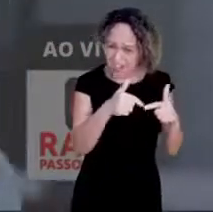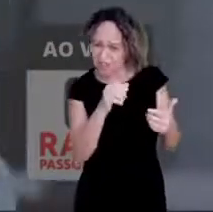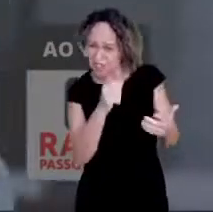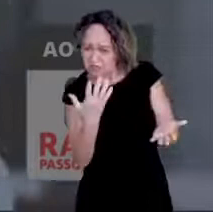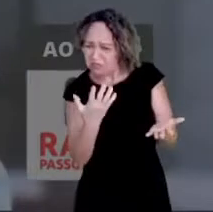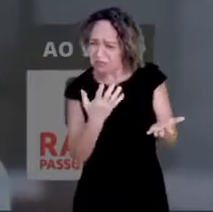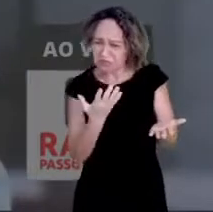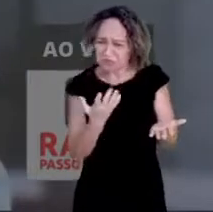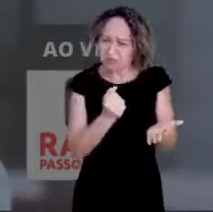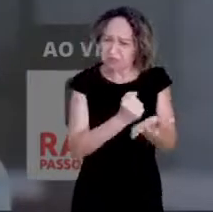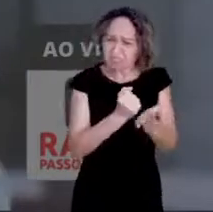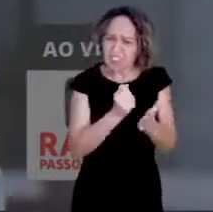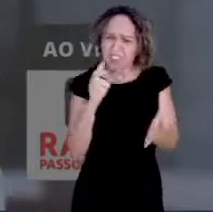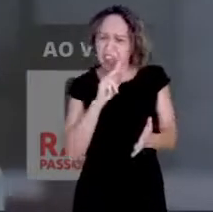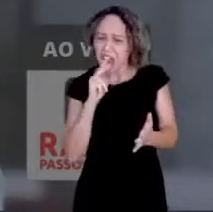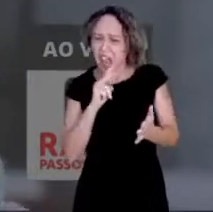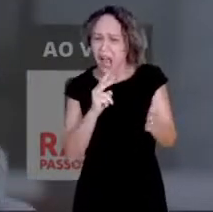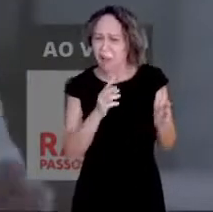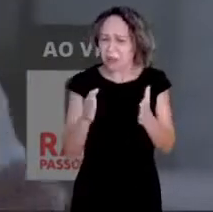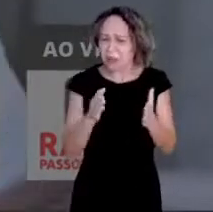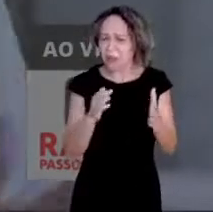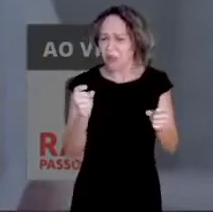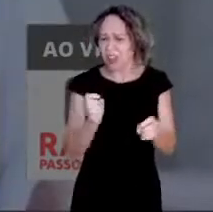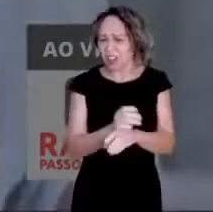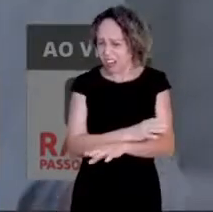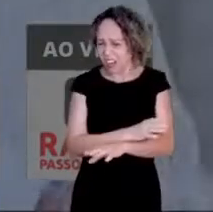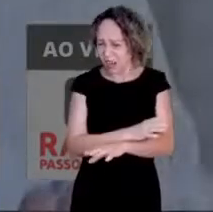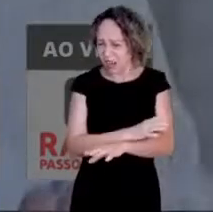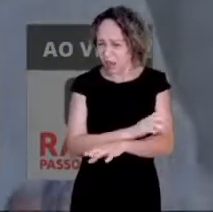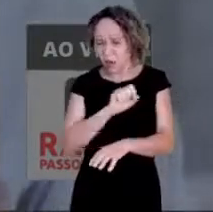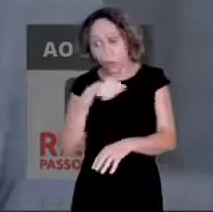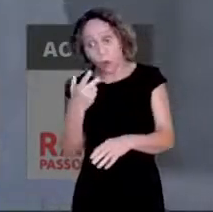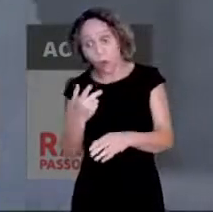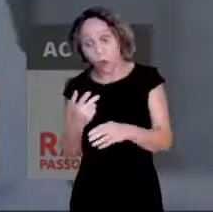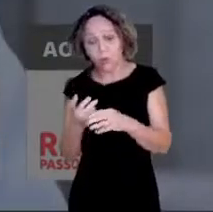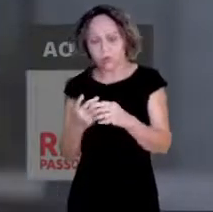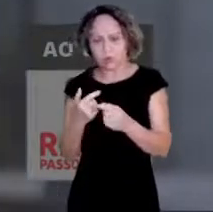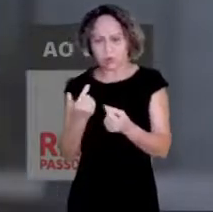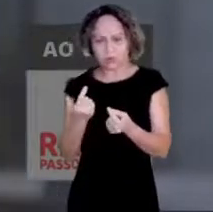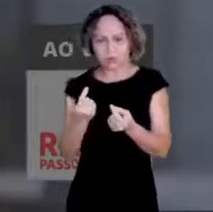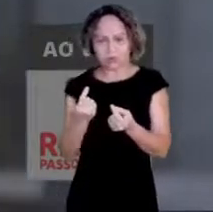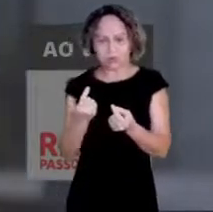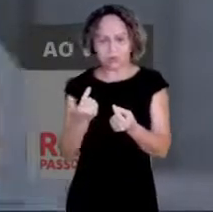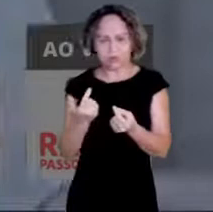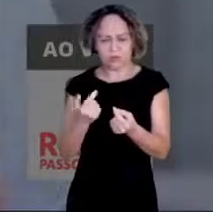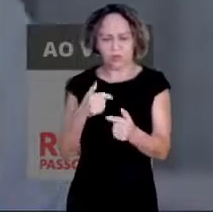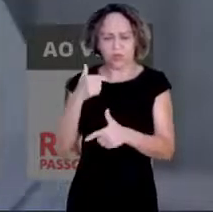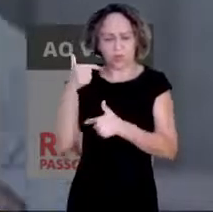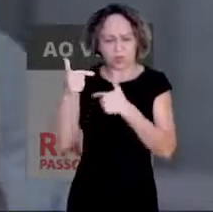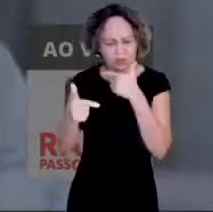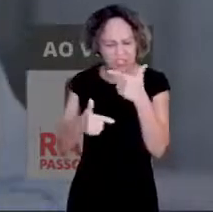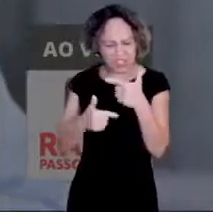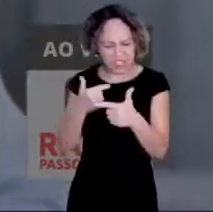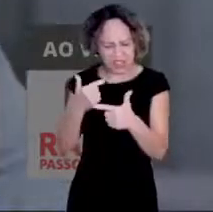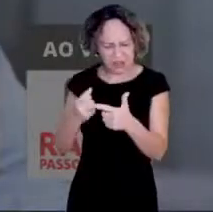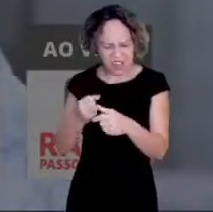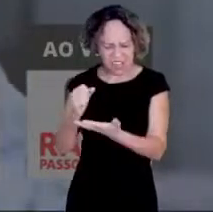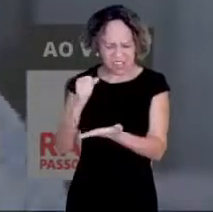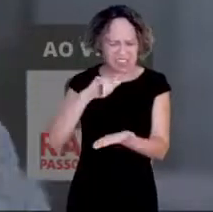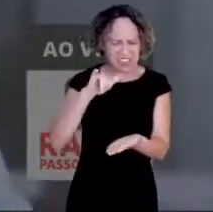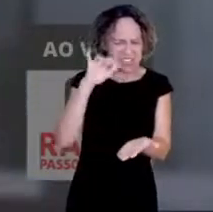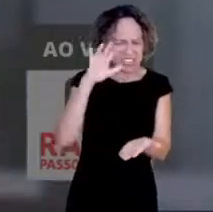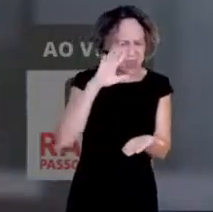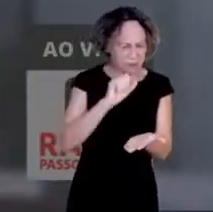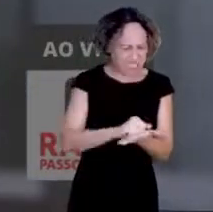pela prefeitura, tanto para o Uber quanto para a entrega de comida. Ou seja, ele está criando aplicativo pela